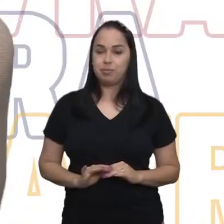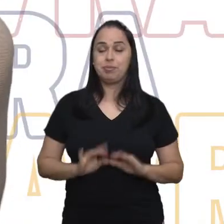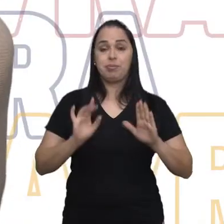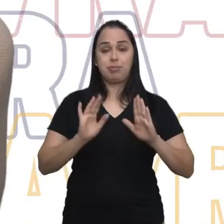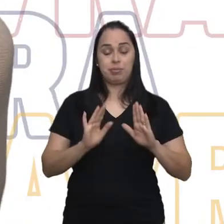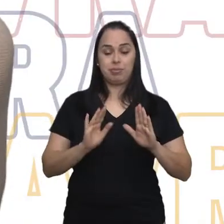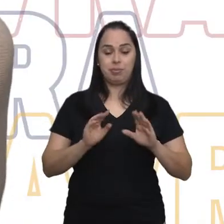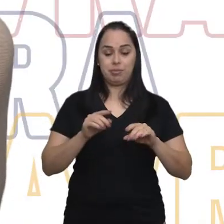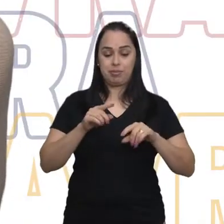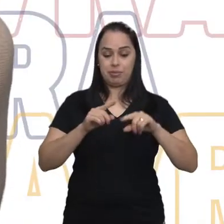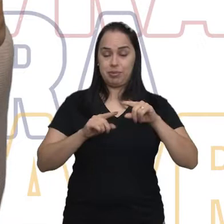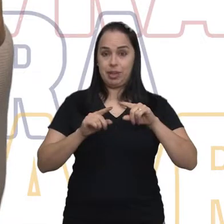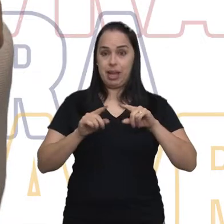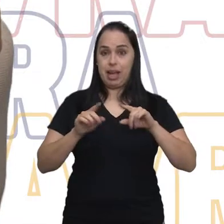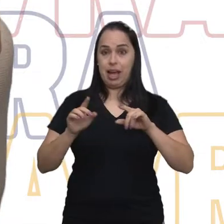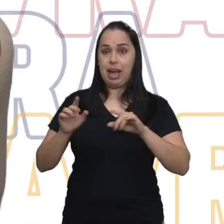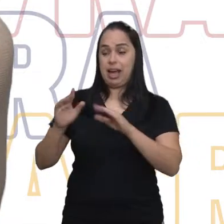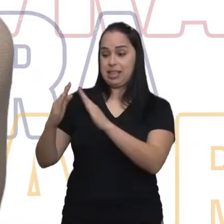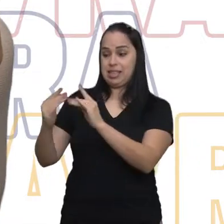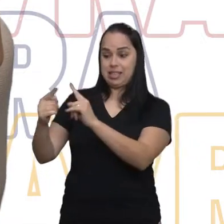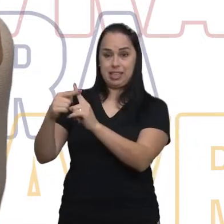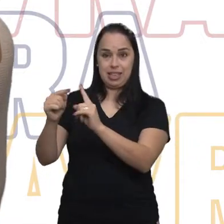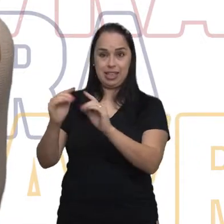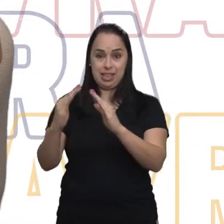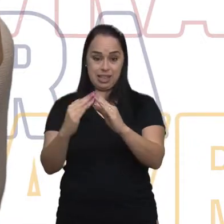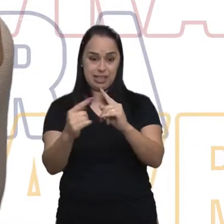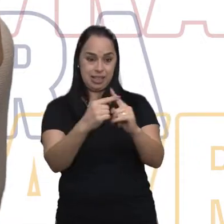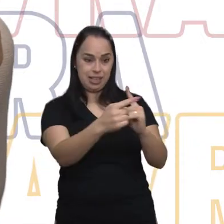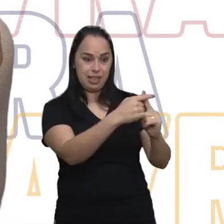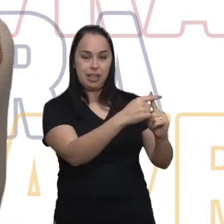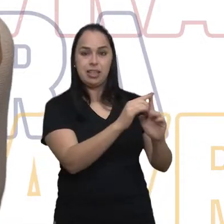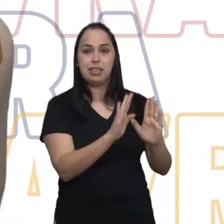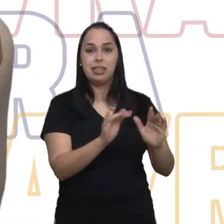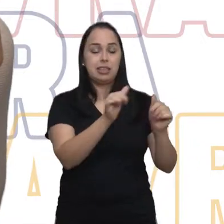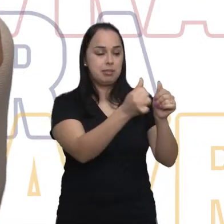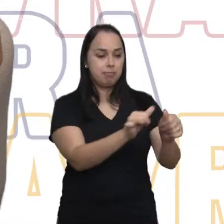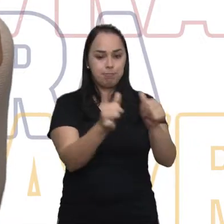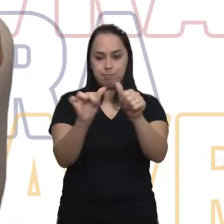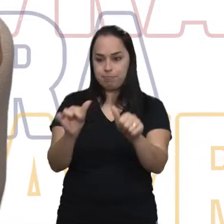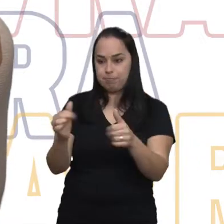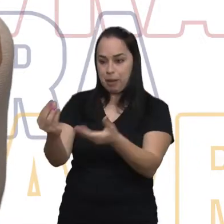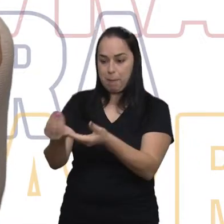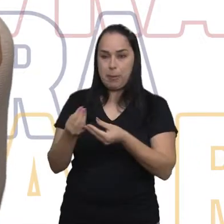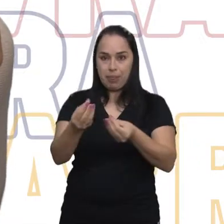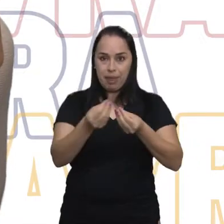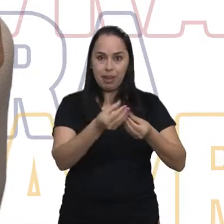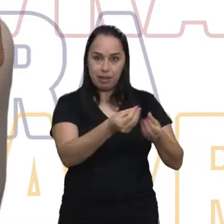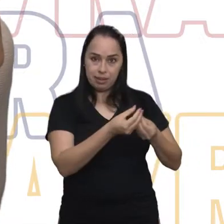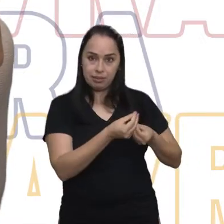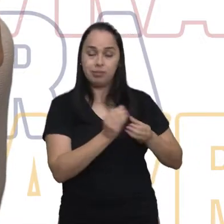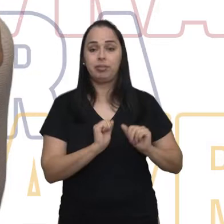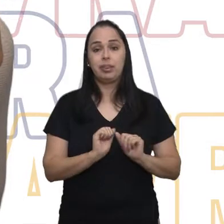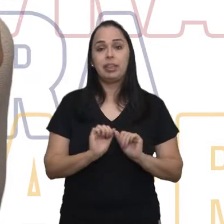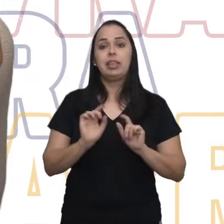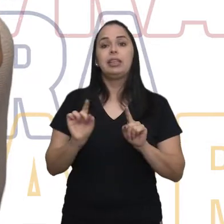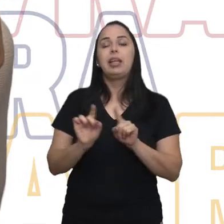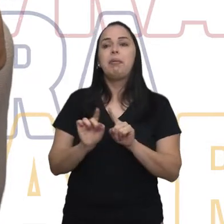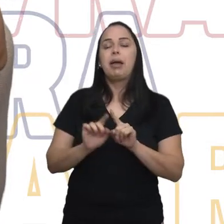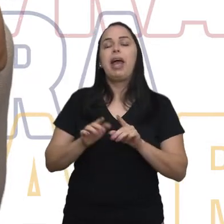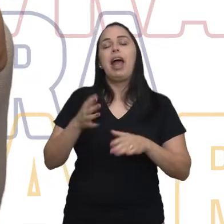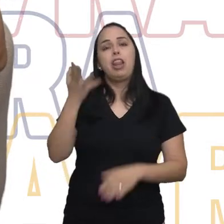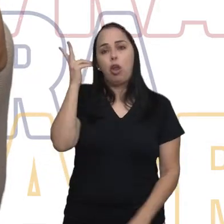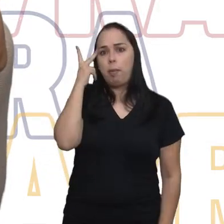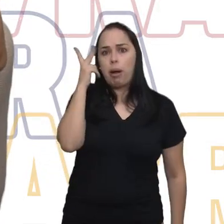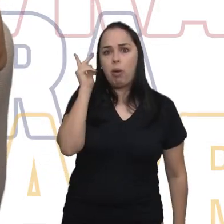São oriundas das igrejas mesmo e algumas doação dos próprios munícipes. É